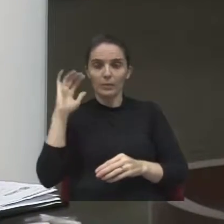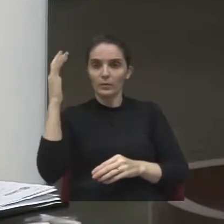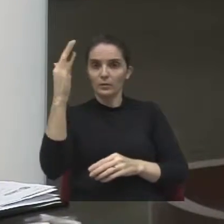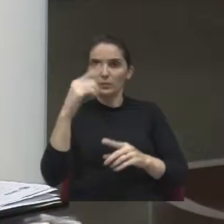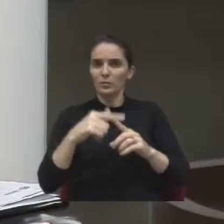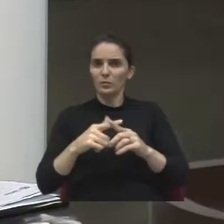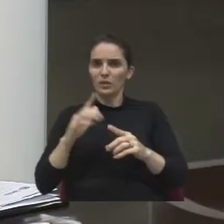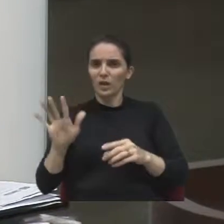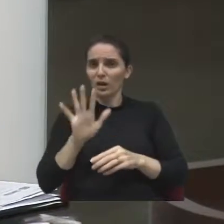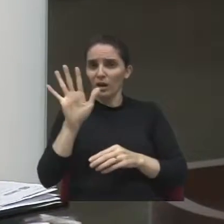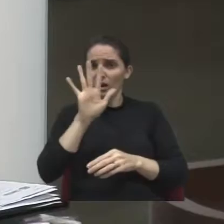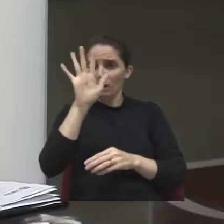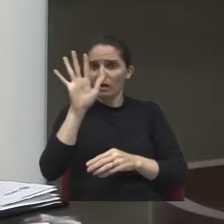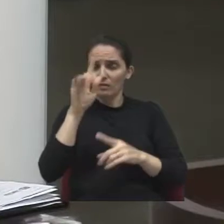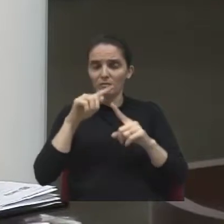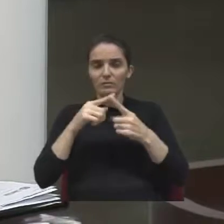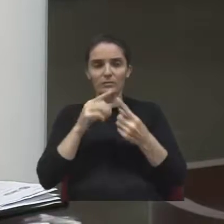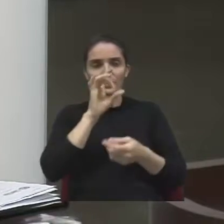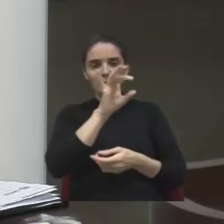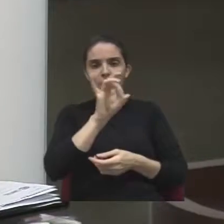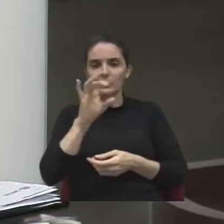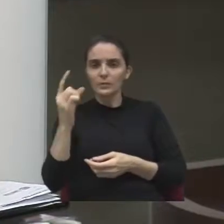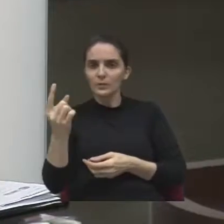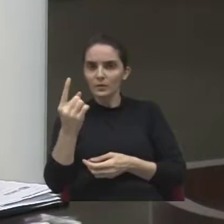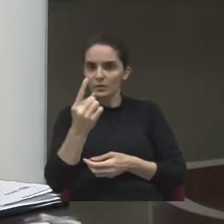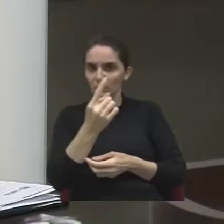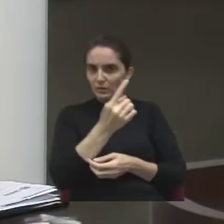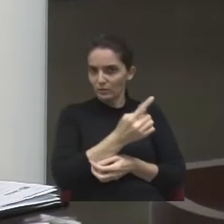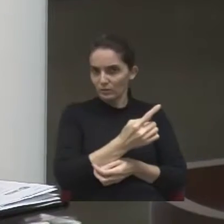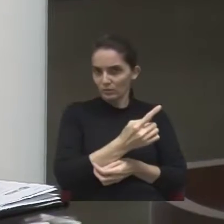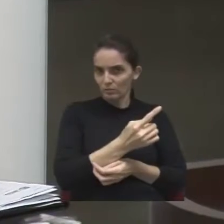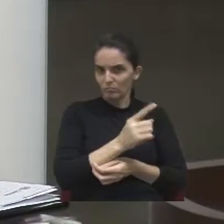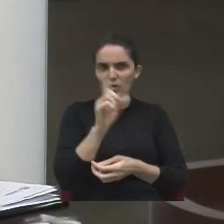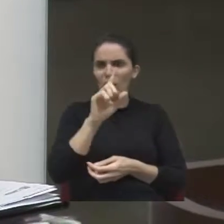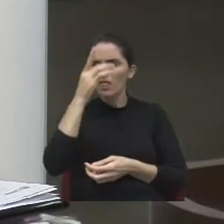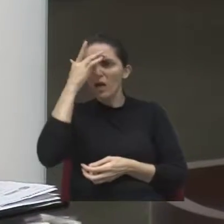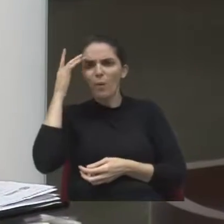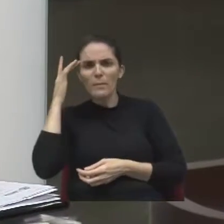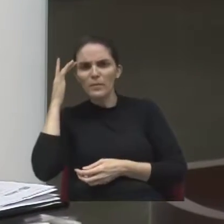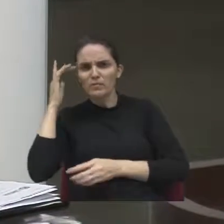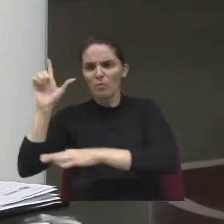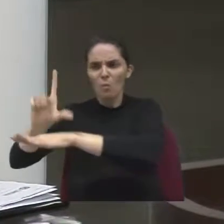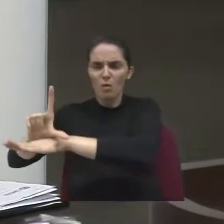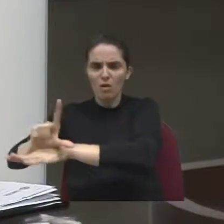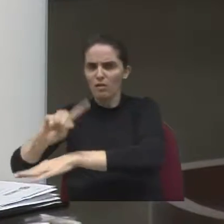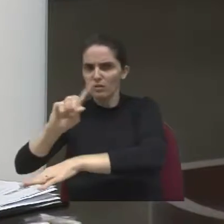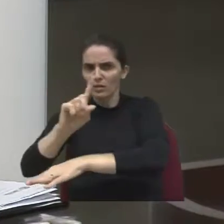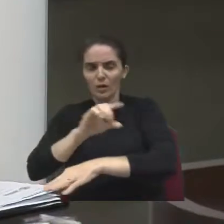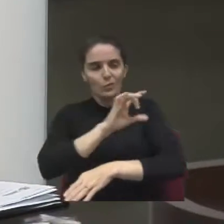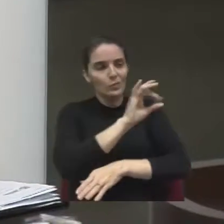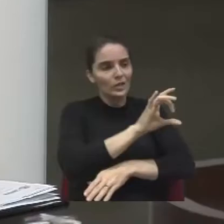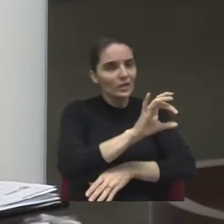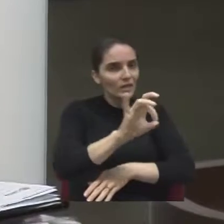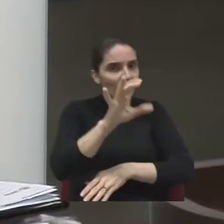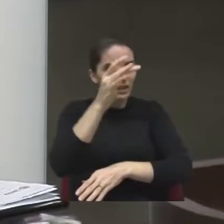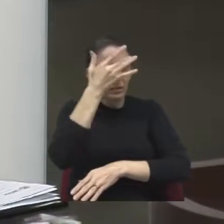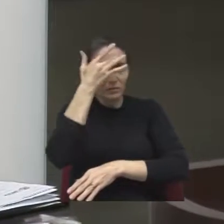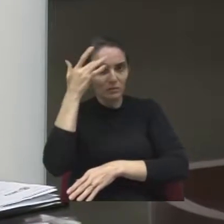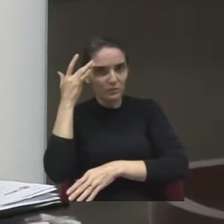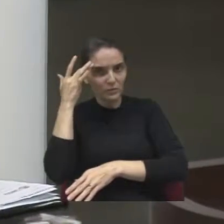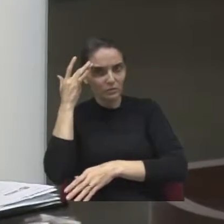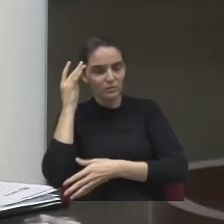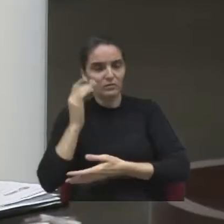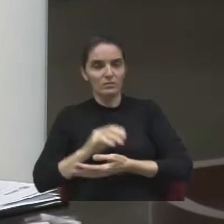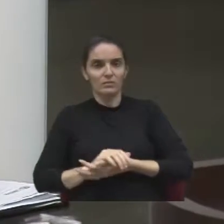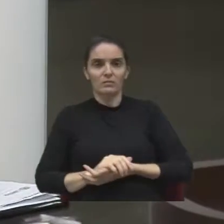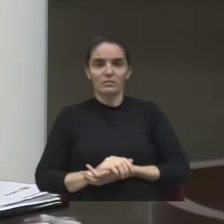de nós, não ao comerciante, a cada um de nós, entender o que queremos deixar para